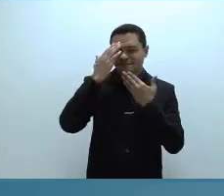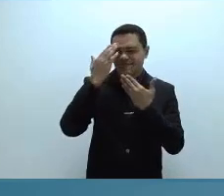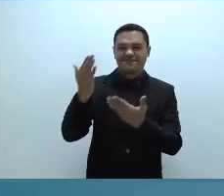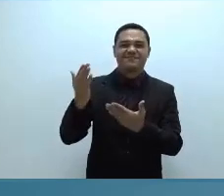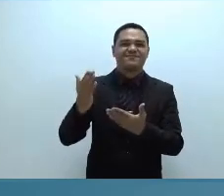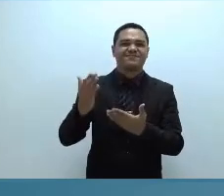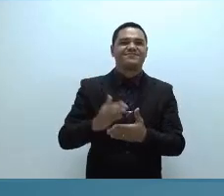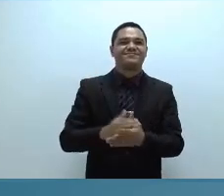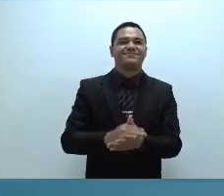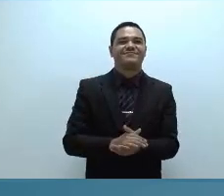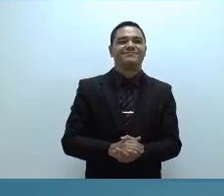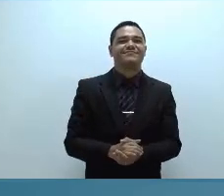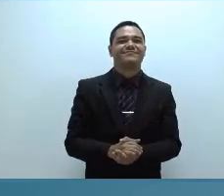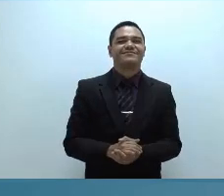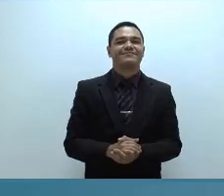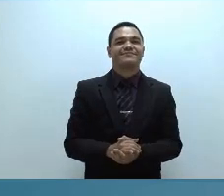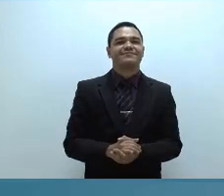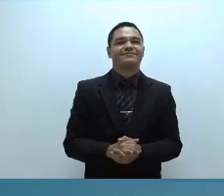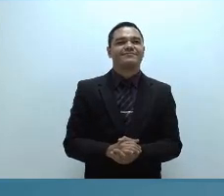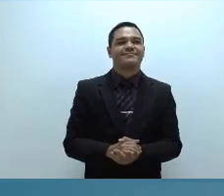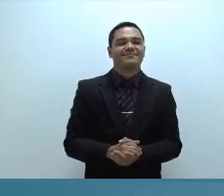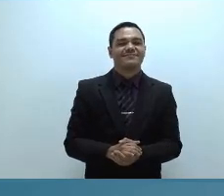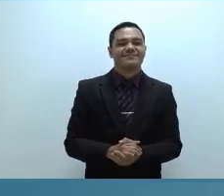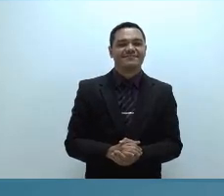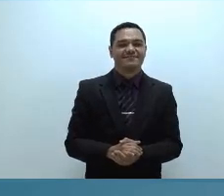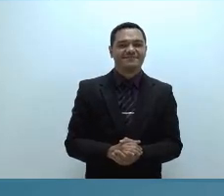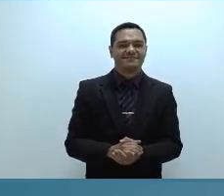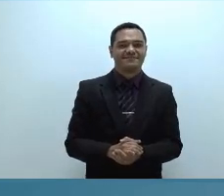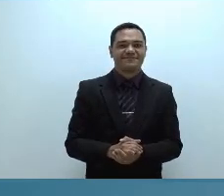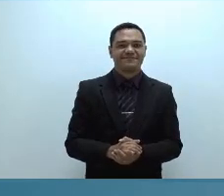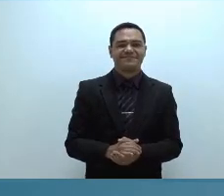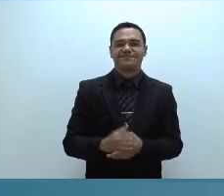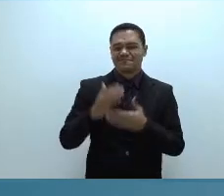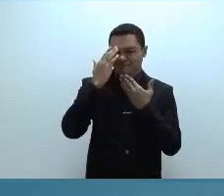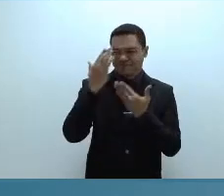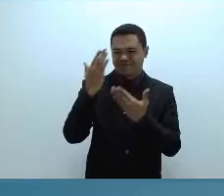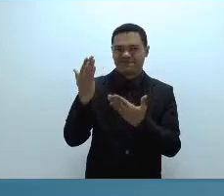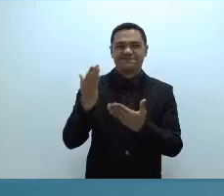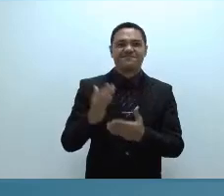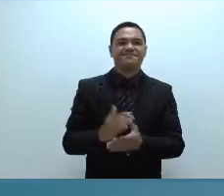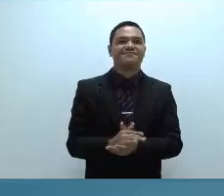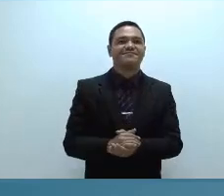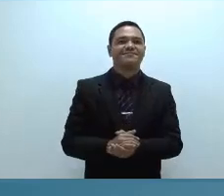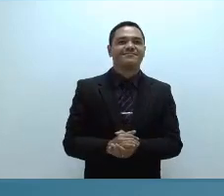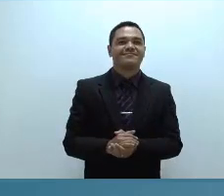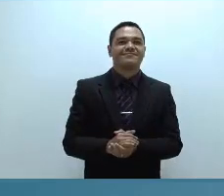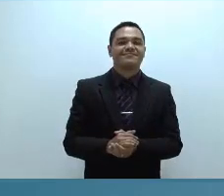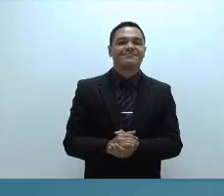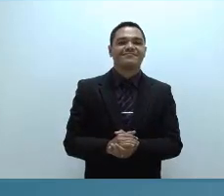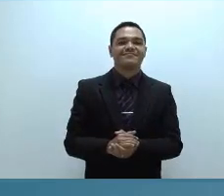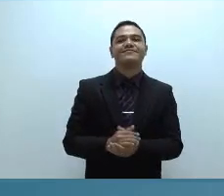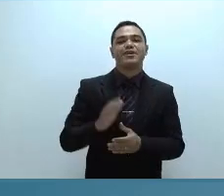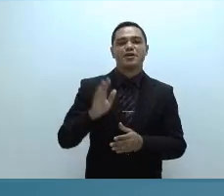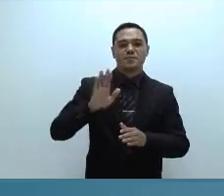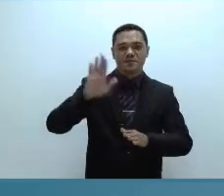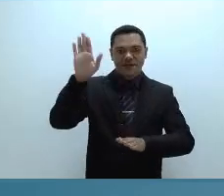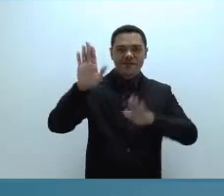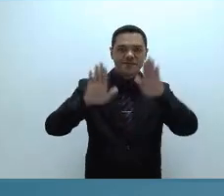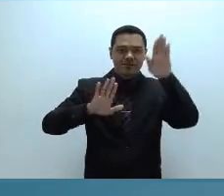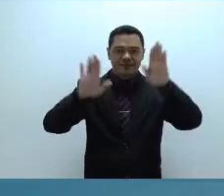tá? Obrigado, embaixador. Beijo. Obrigado. A palavra continua